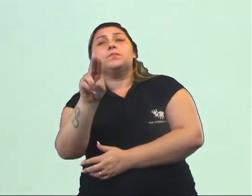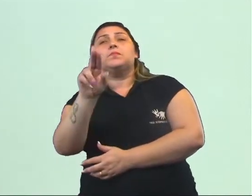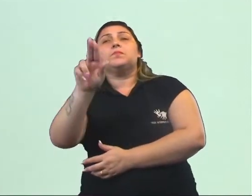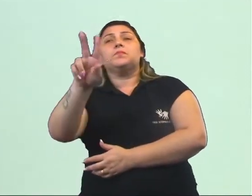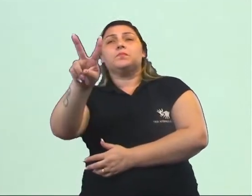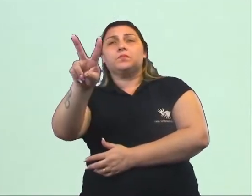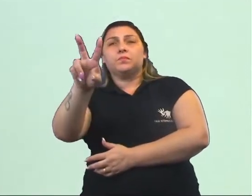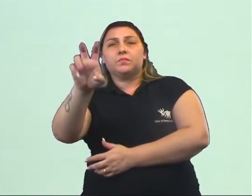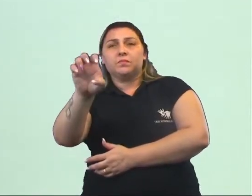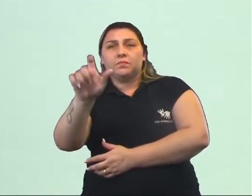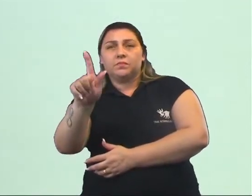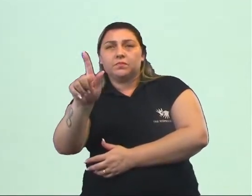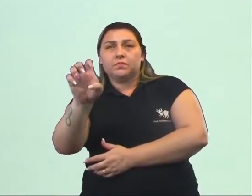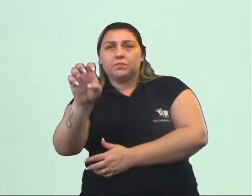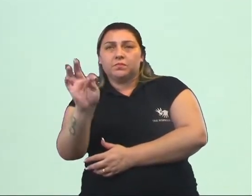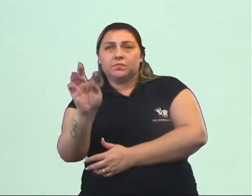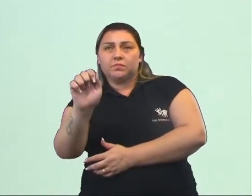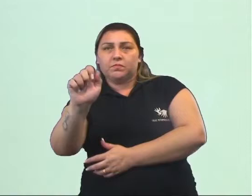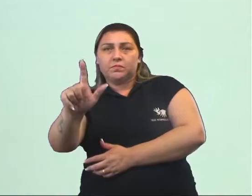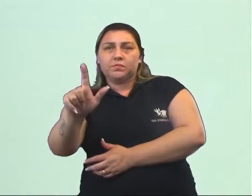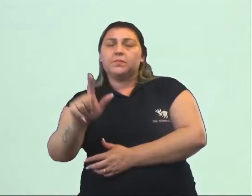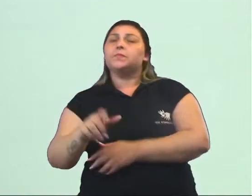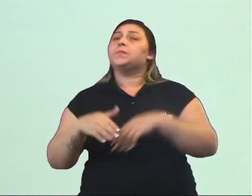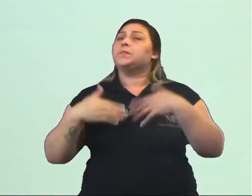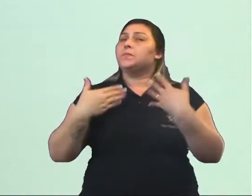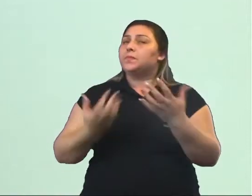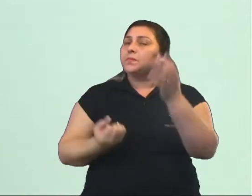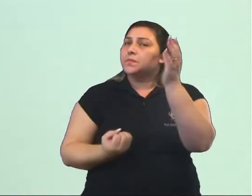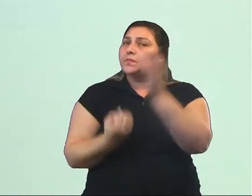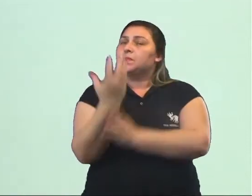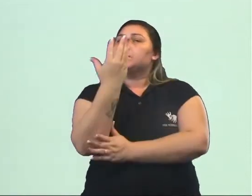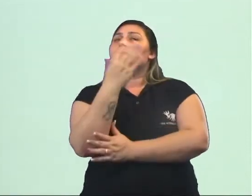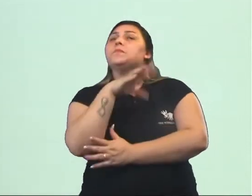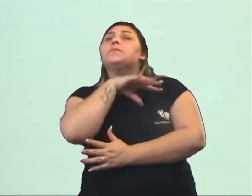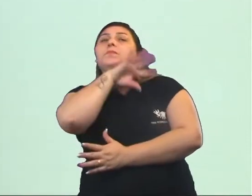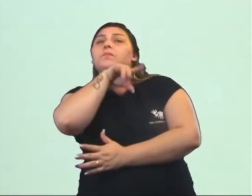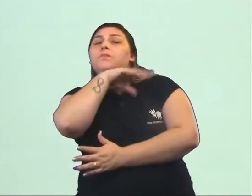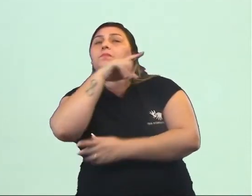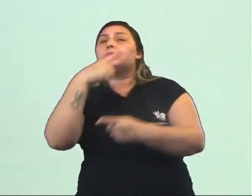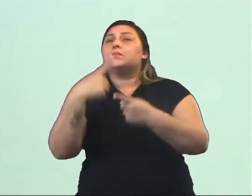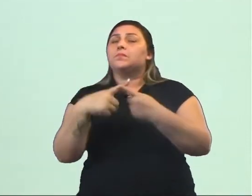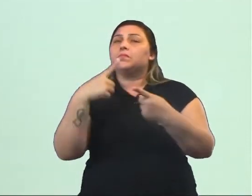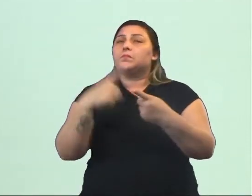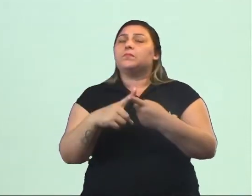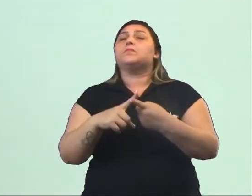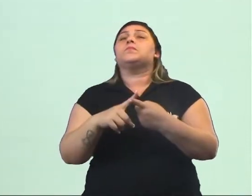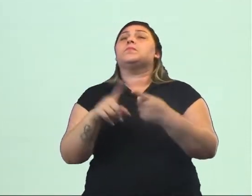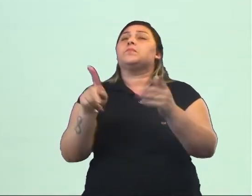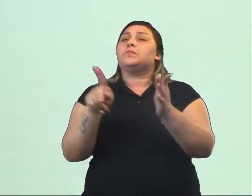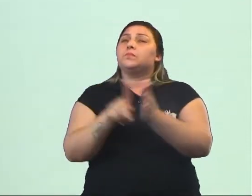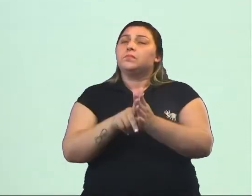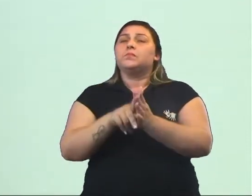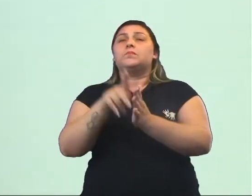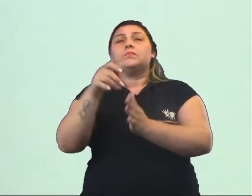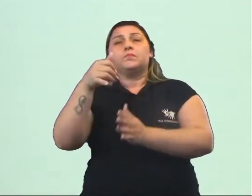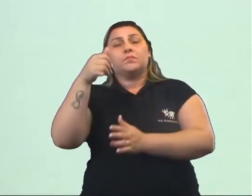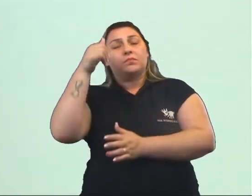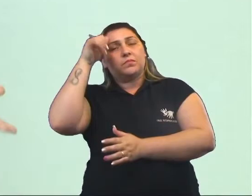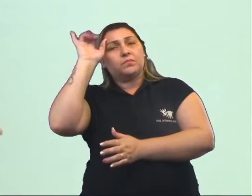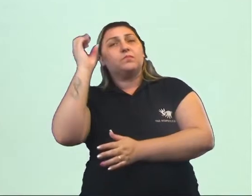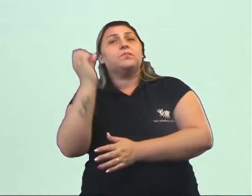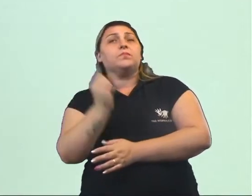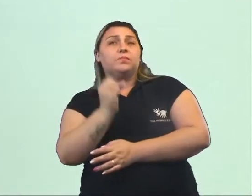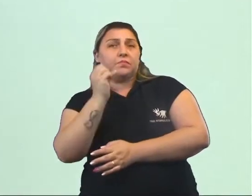a relação de ser vivo que nós temos aqui? Isso, ele é de origem animal, porque ele é um derivado do leite que vem de